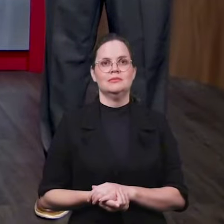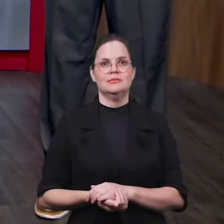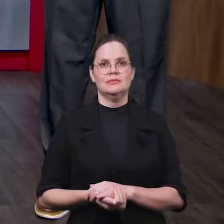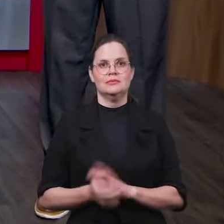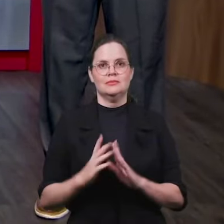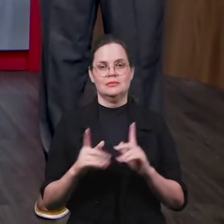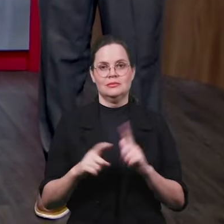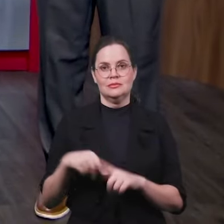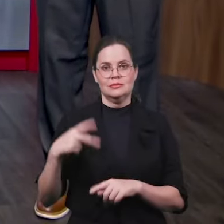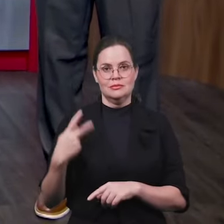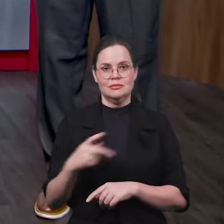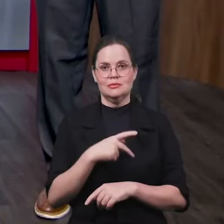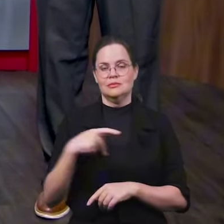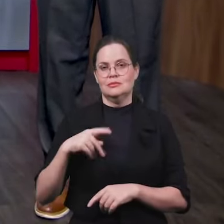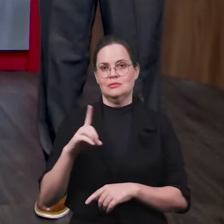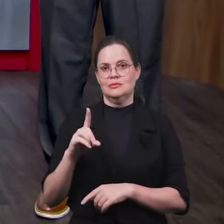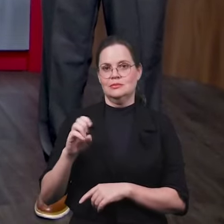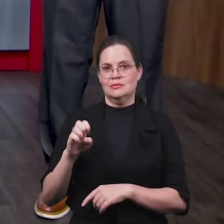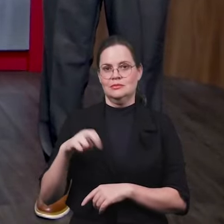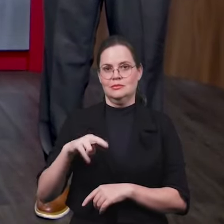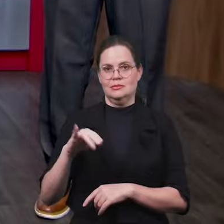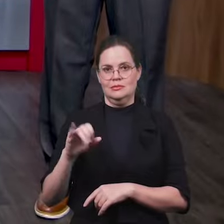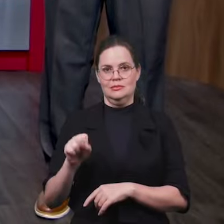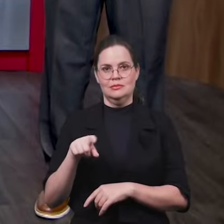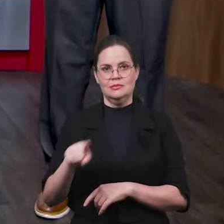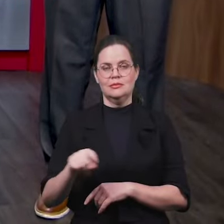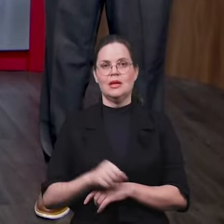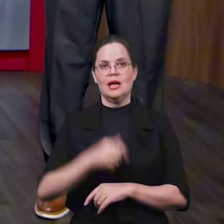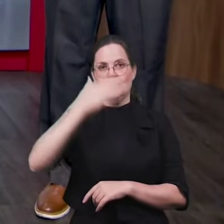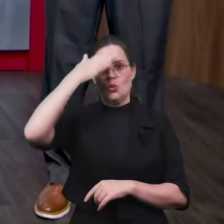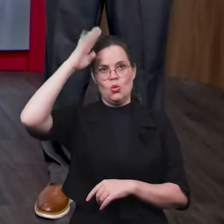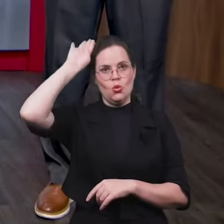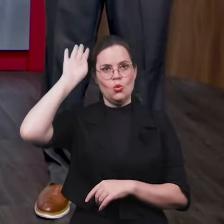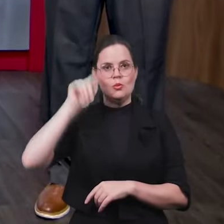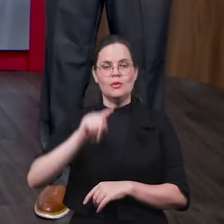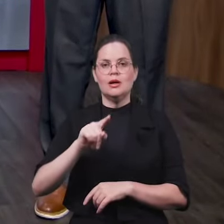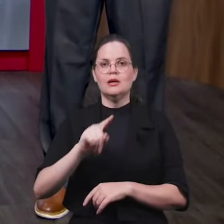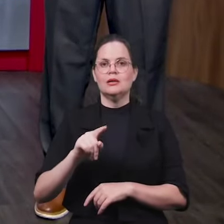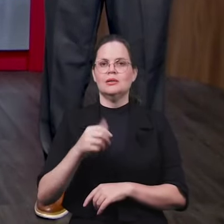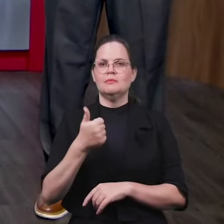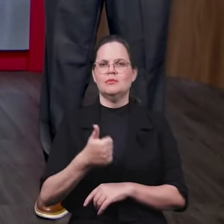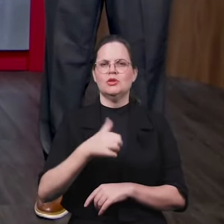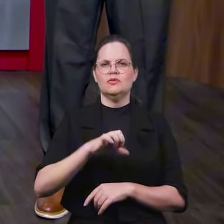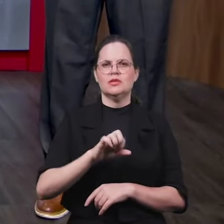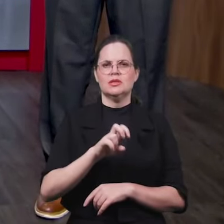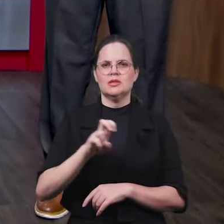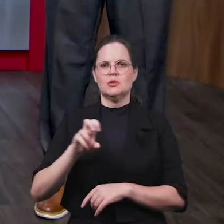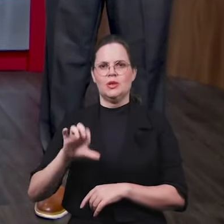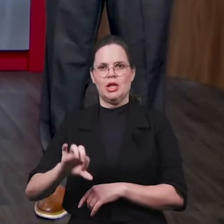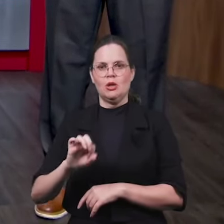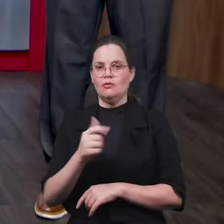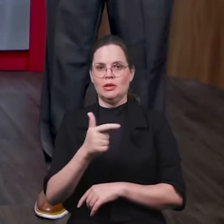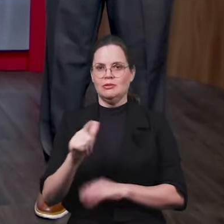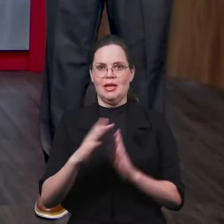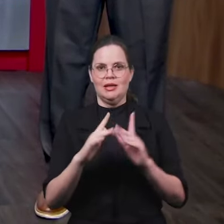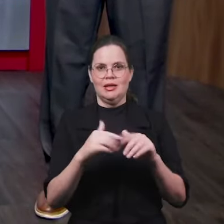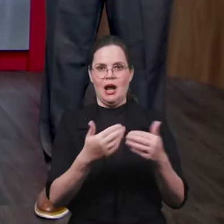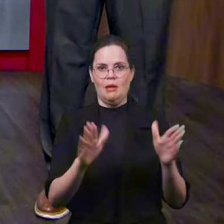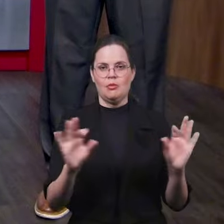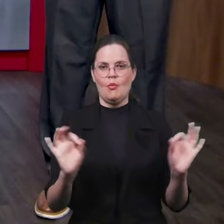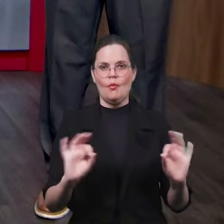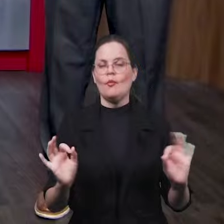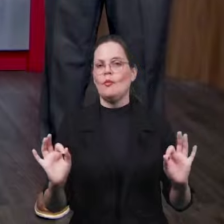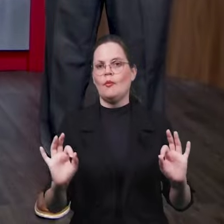igreja do pastor Denis, assim, um comentário, lá em Cuba, desde 1959, não se abre